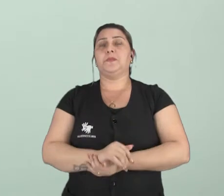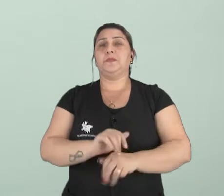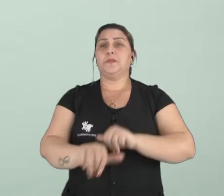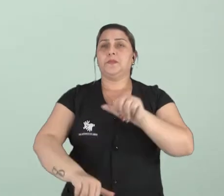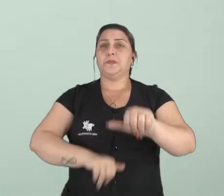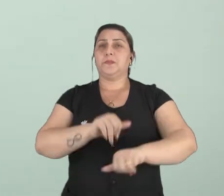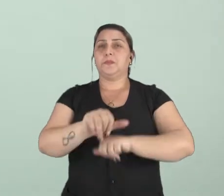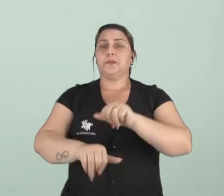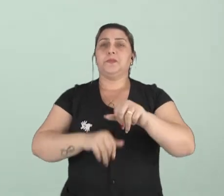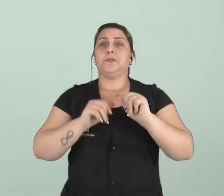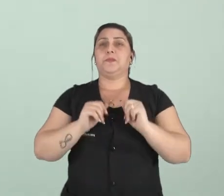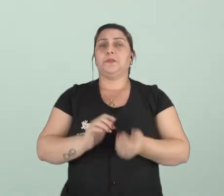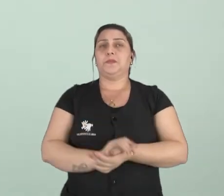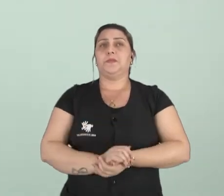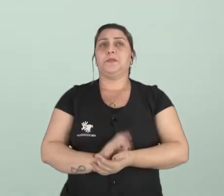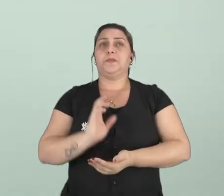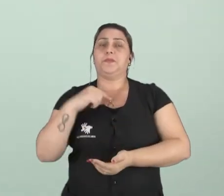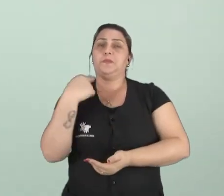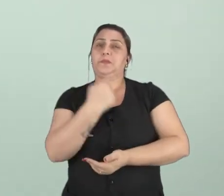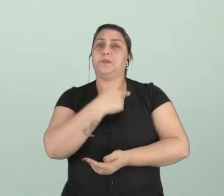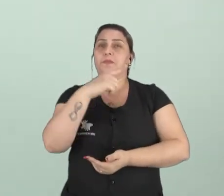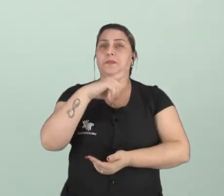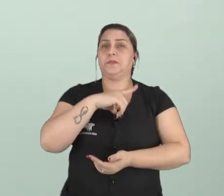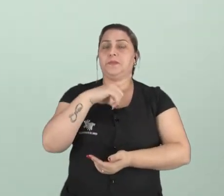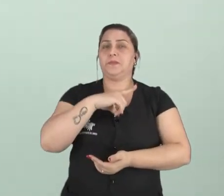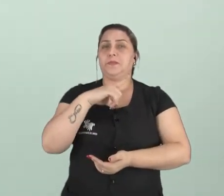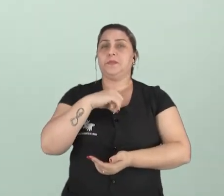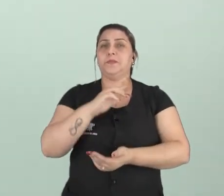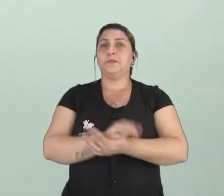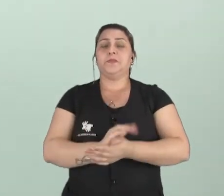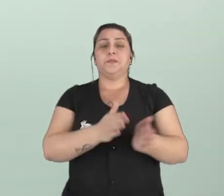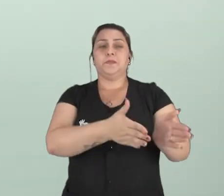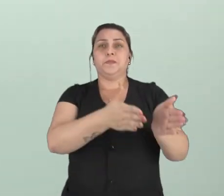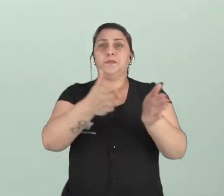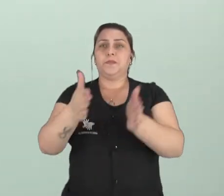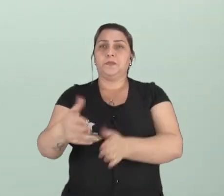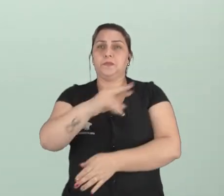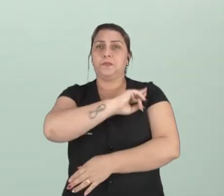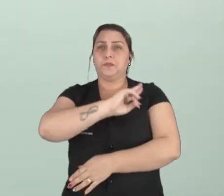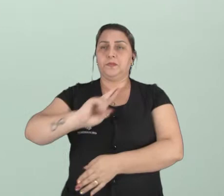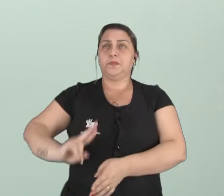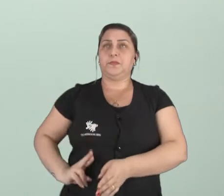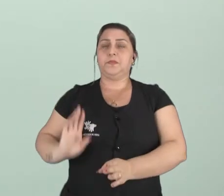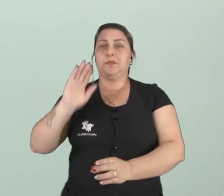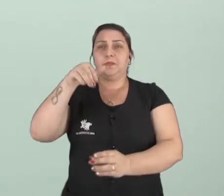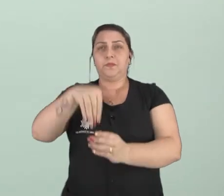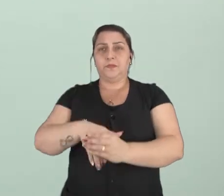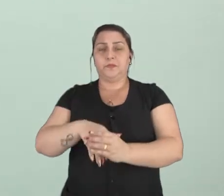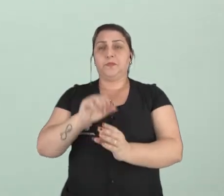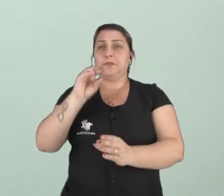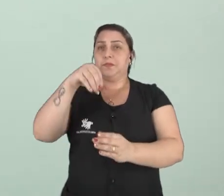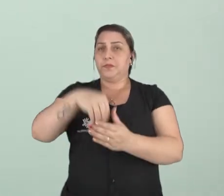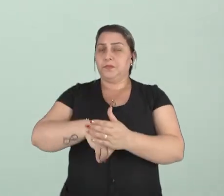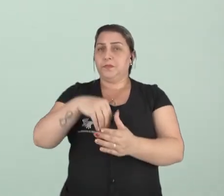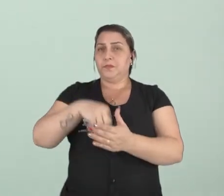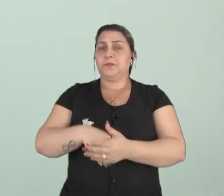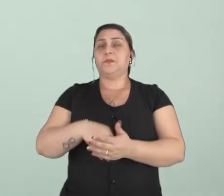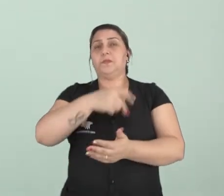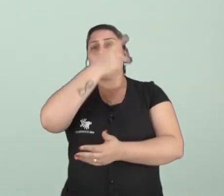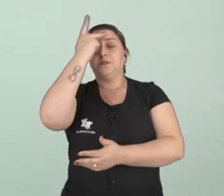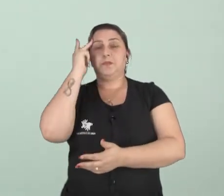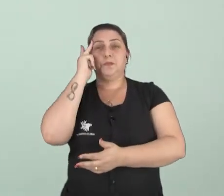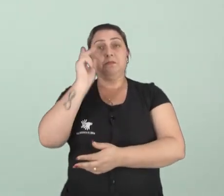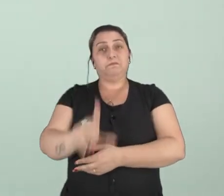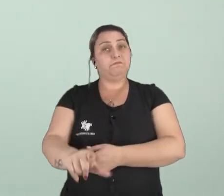troca aí de favores, né? Então, a gente tem esse período da República, né? O voto do cabresto dentro desse quesito das pessoas